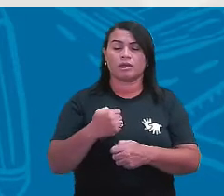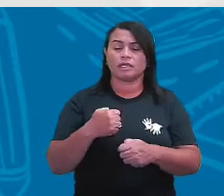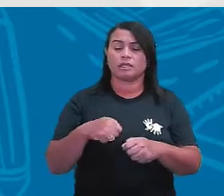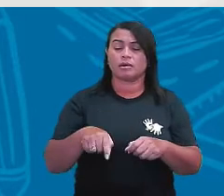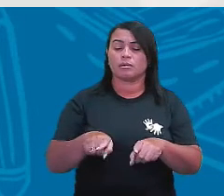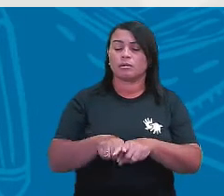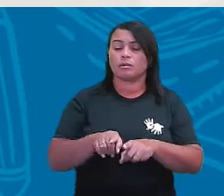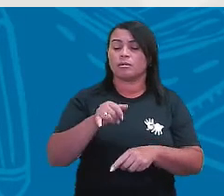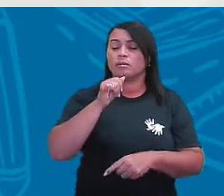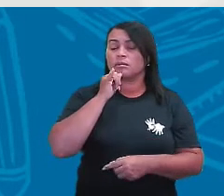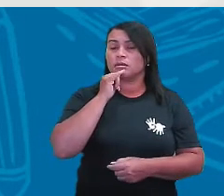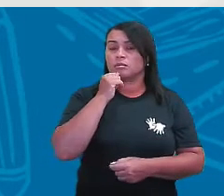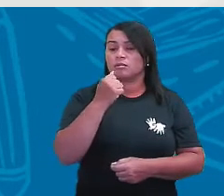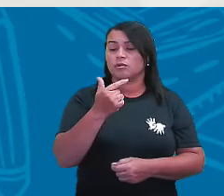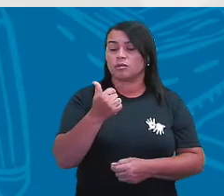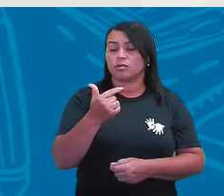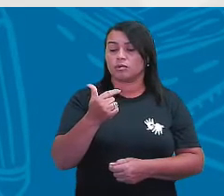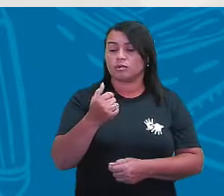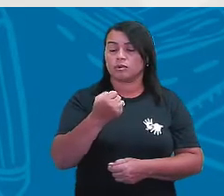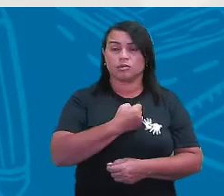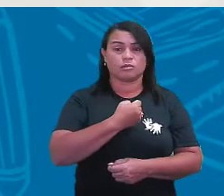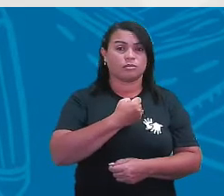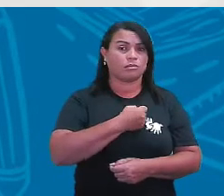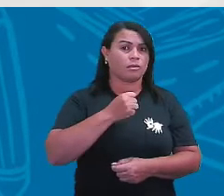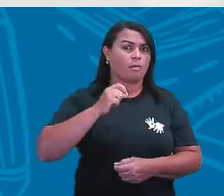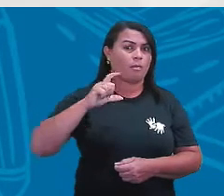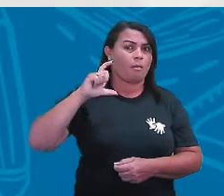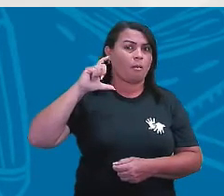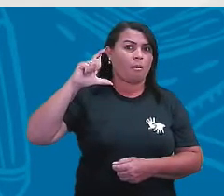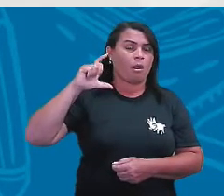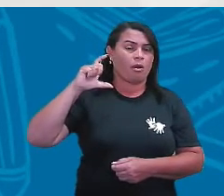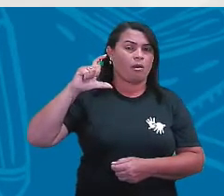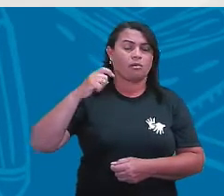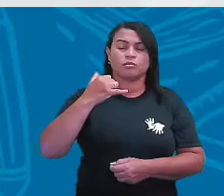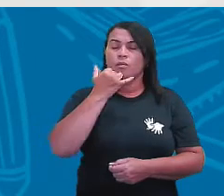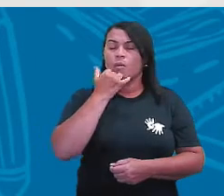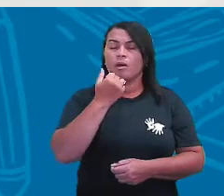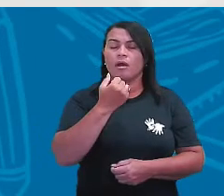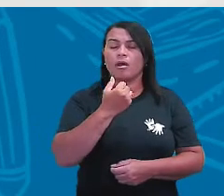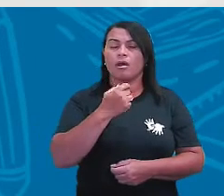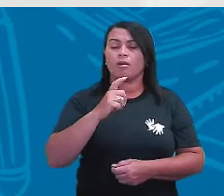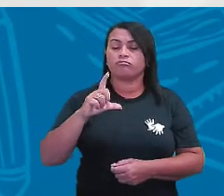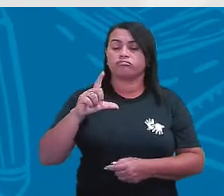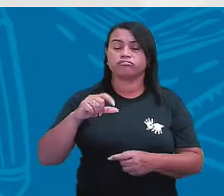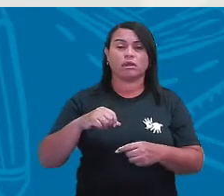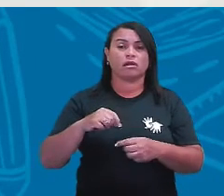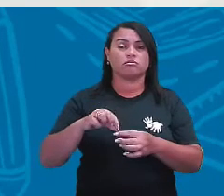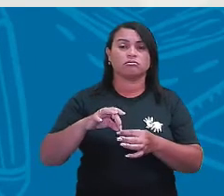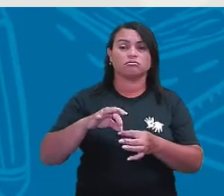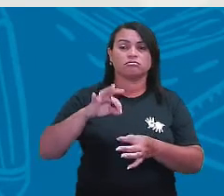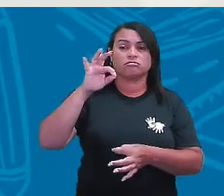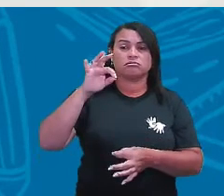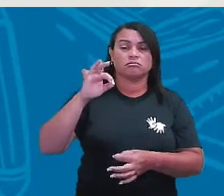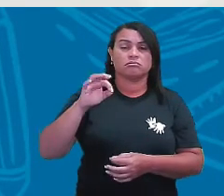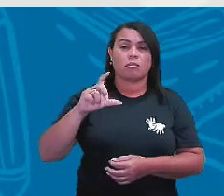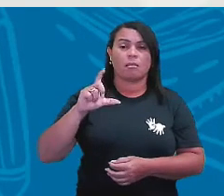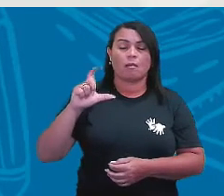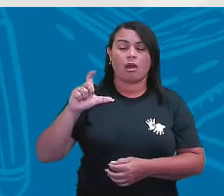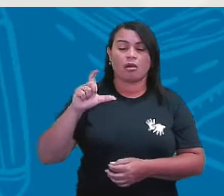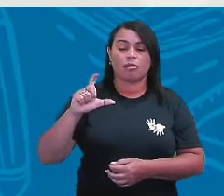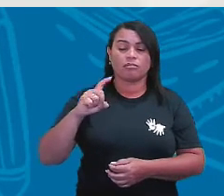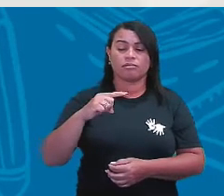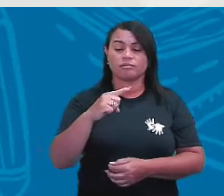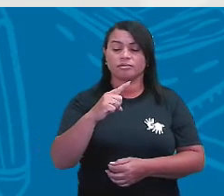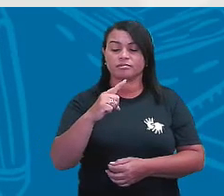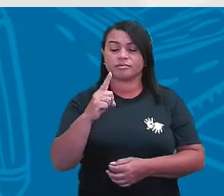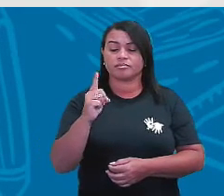12, o número maior, o ponteiro maior, tá? Tem que estar no 12. E se for 10